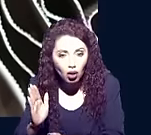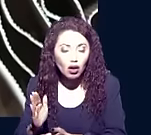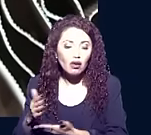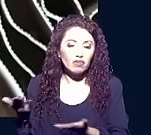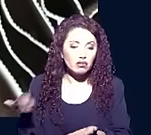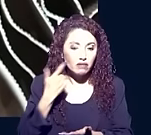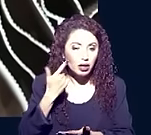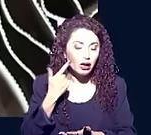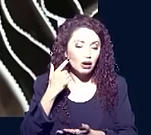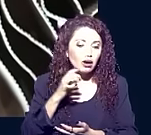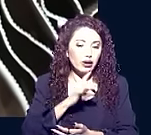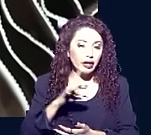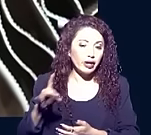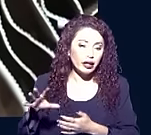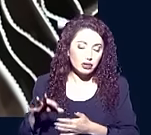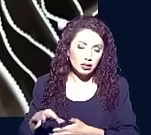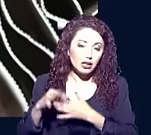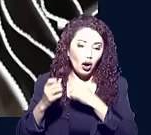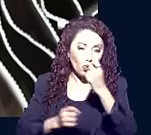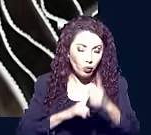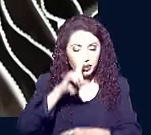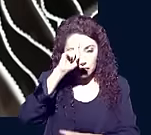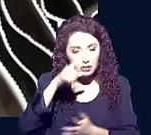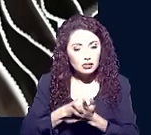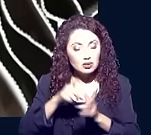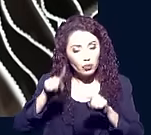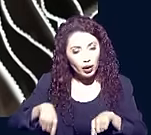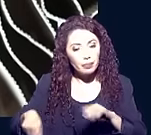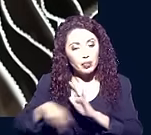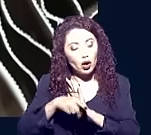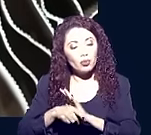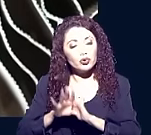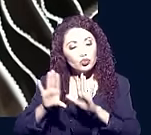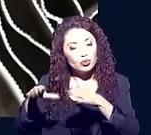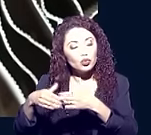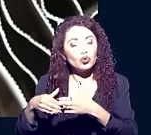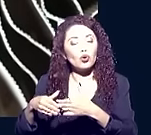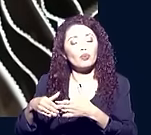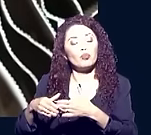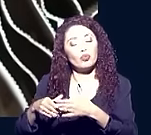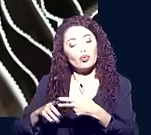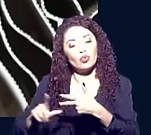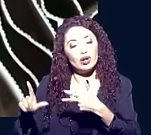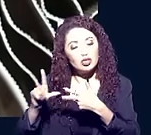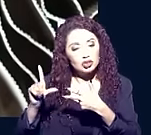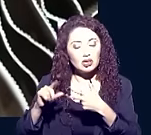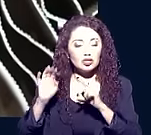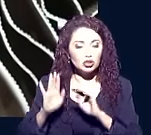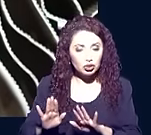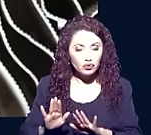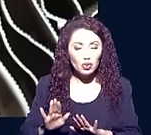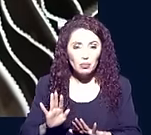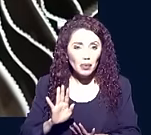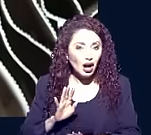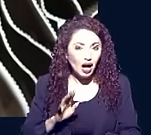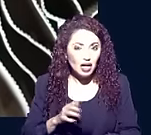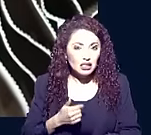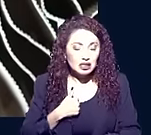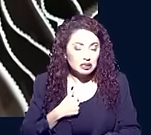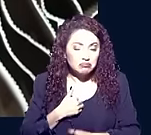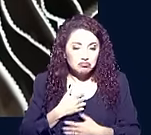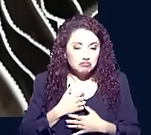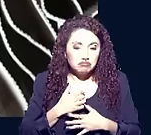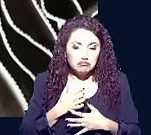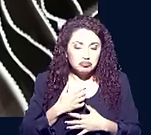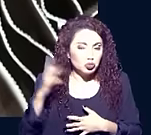algumas situações são legislativas como eu falei da tem muitas outras situações mas eu cabe eu nunca fiz